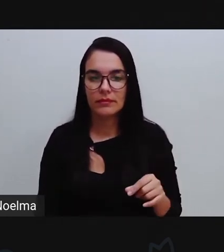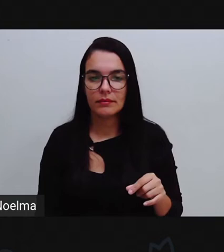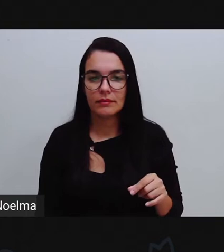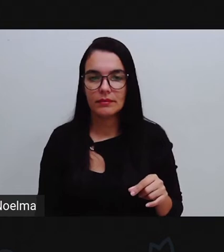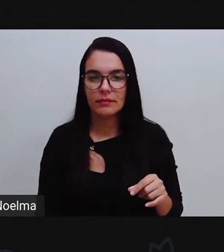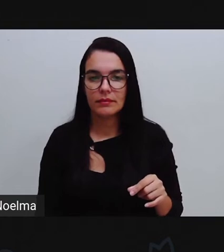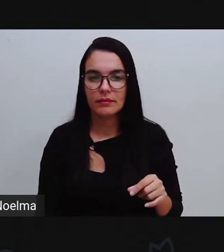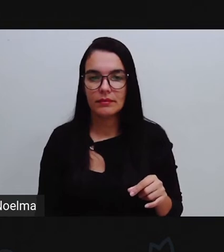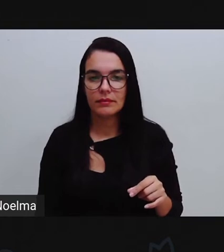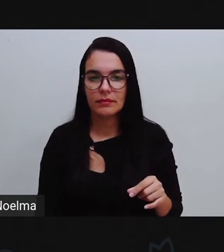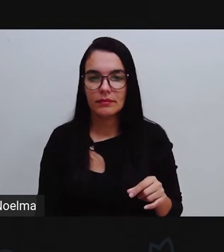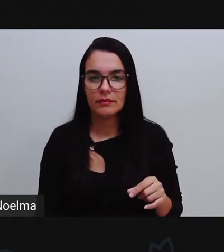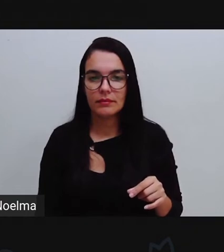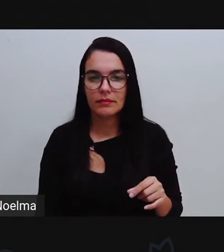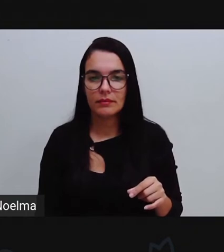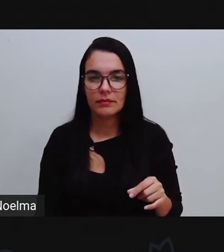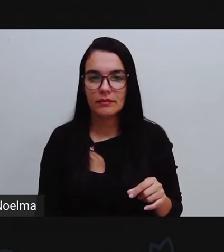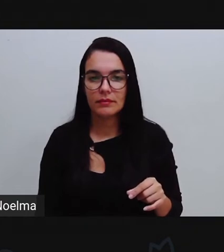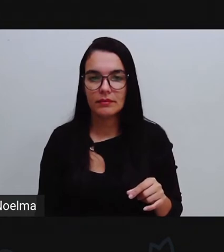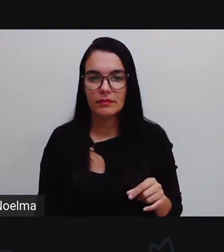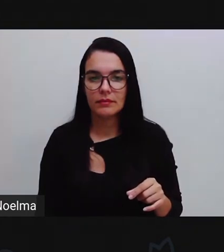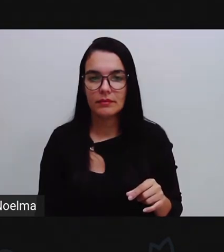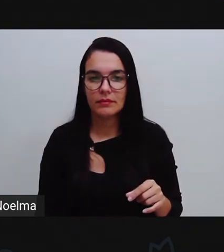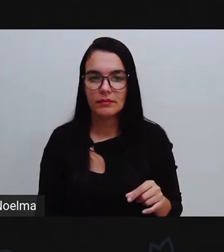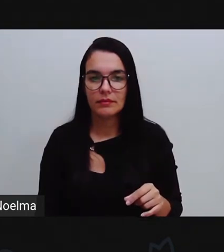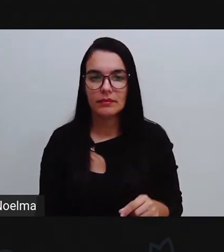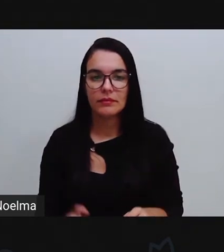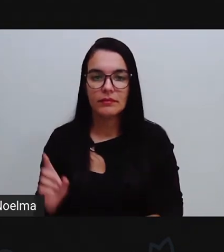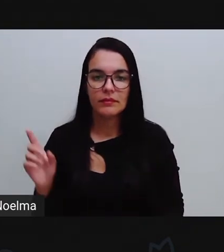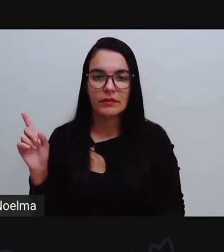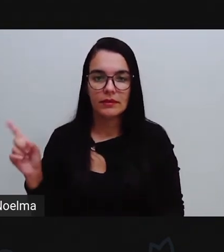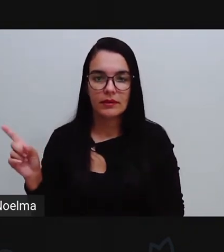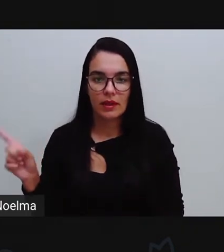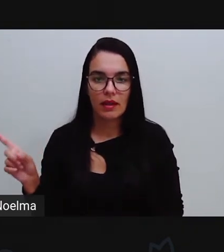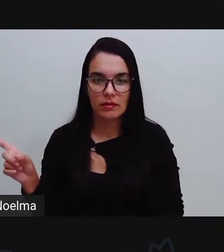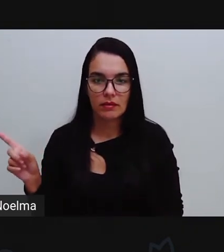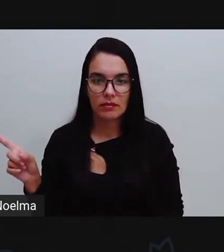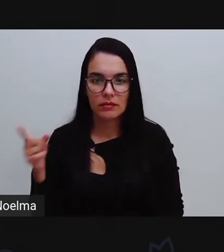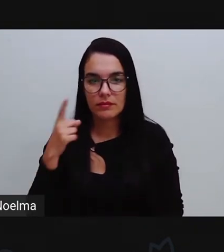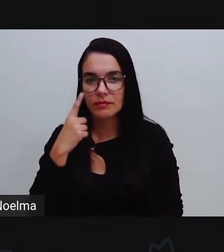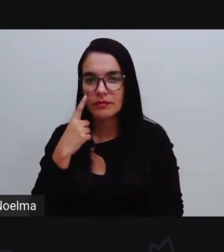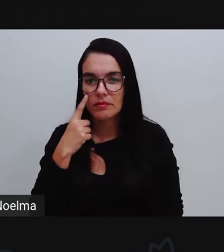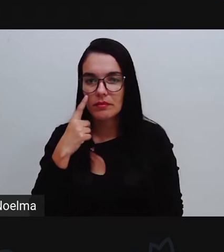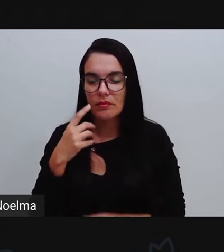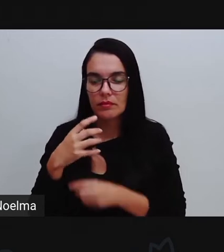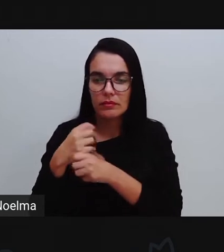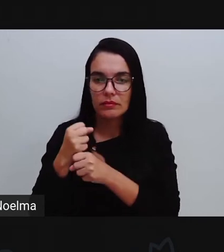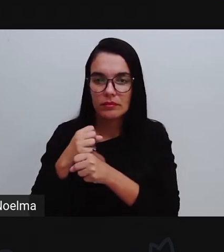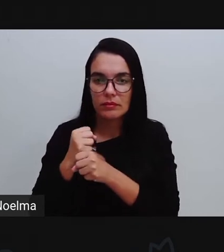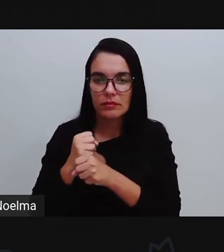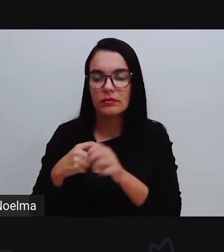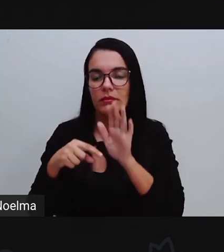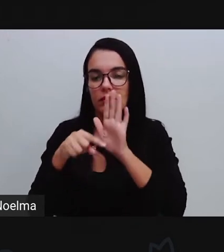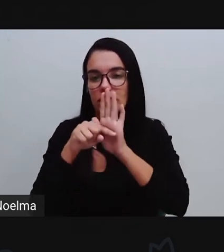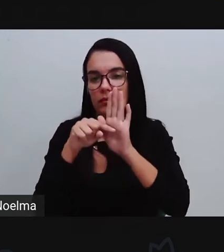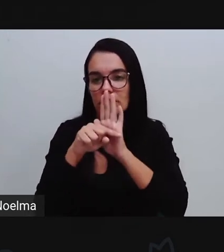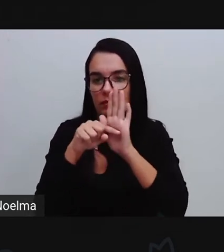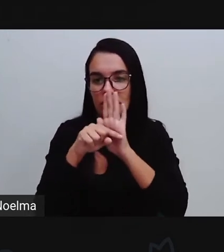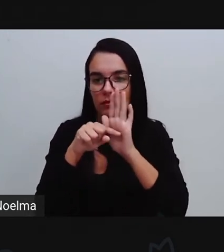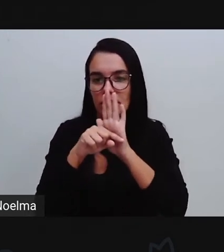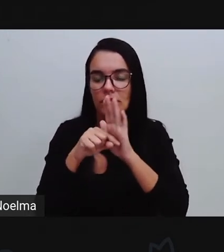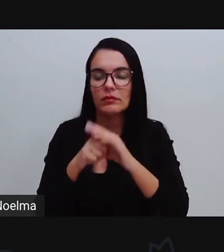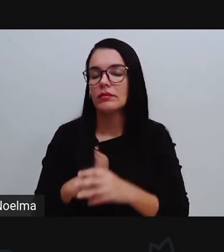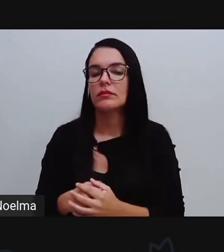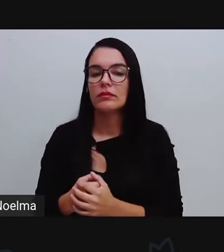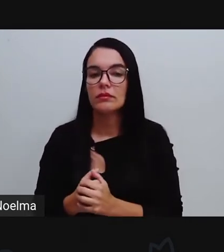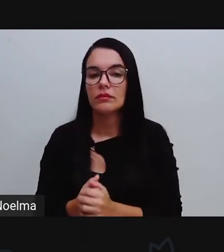5. 5, que na verdade aqui é 50, menos 2, que na verdade esse 2 é 20, né? 5 menos